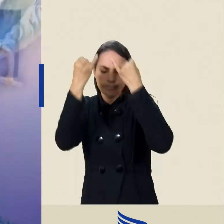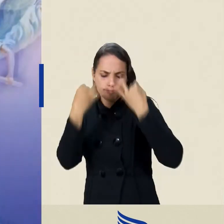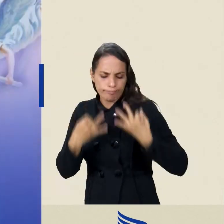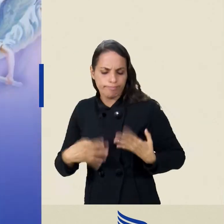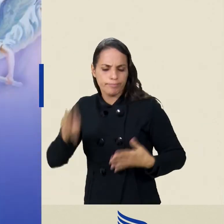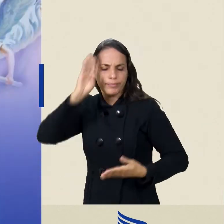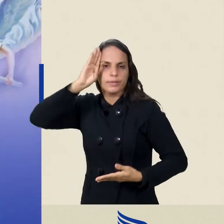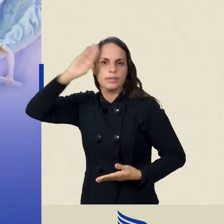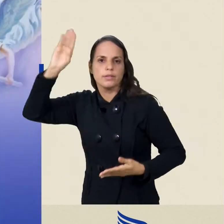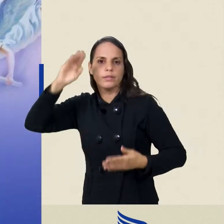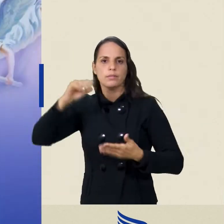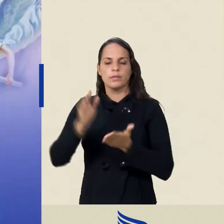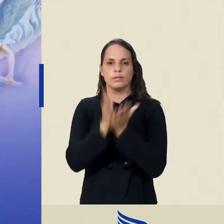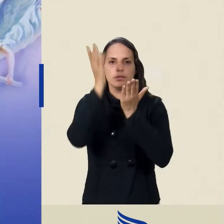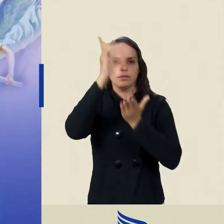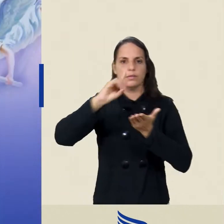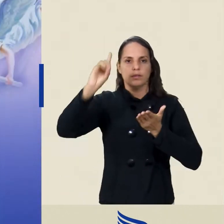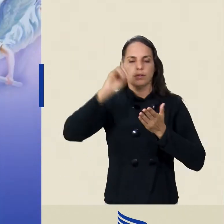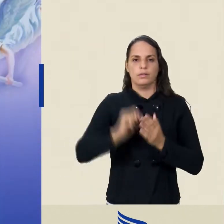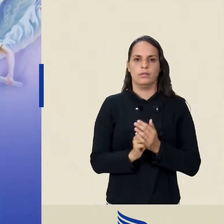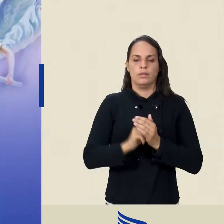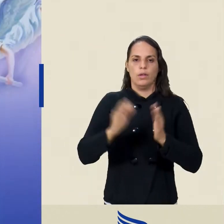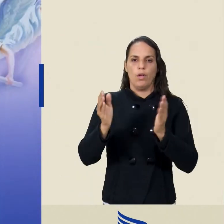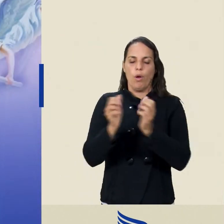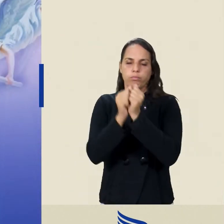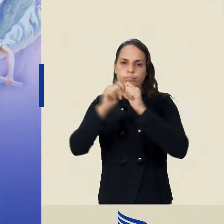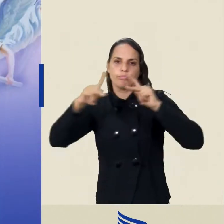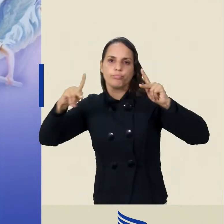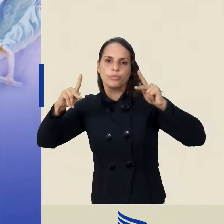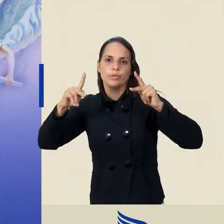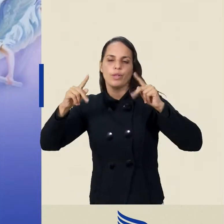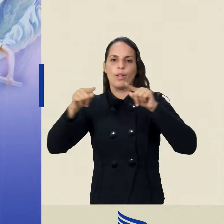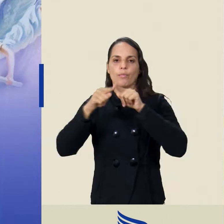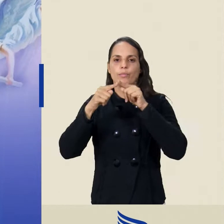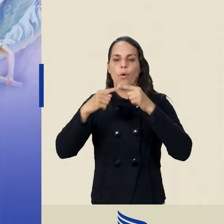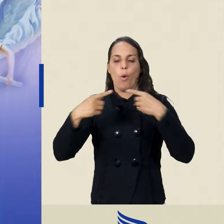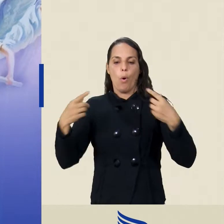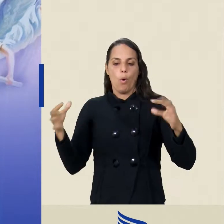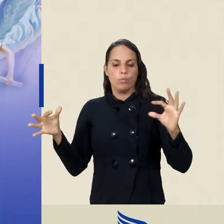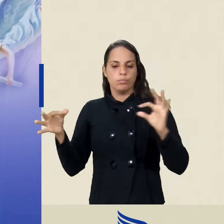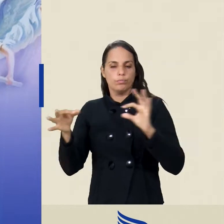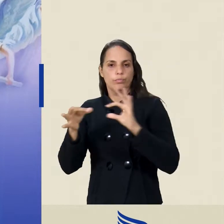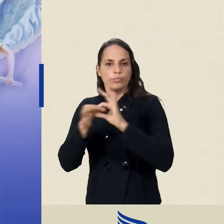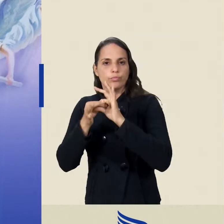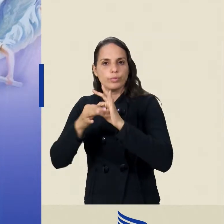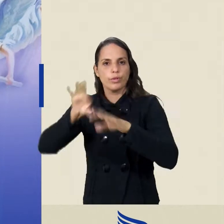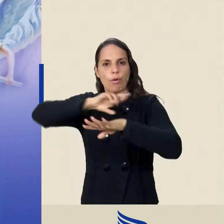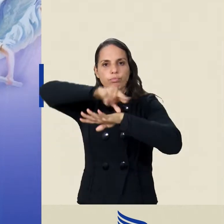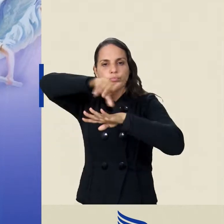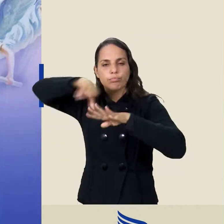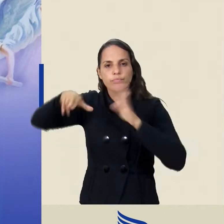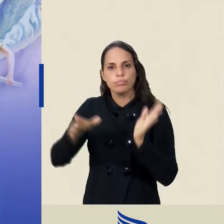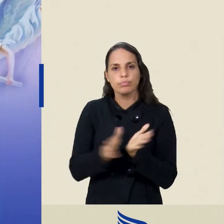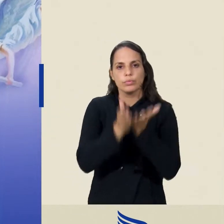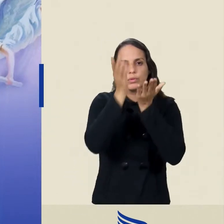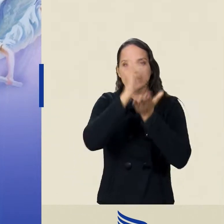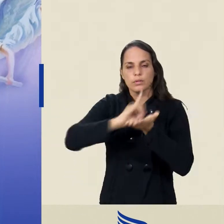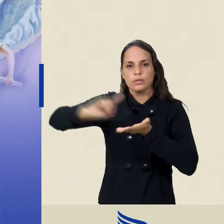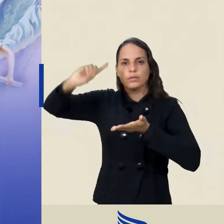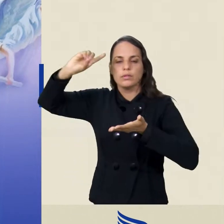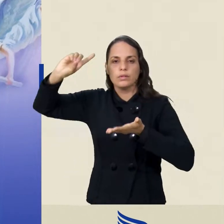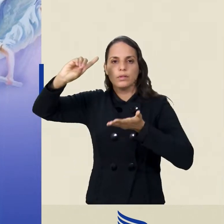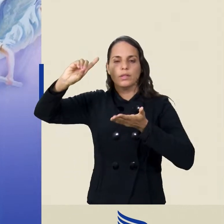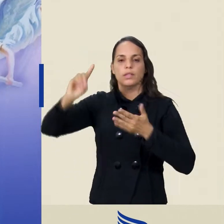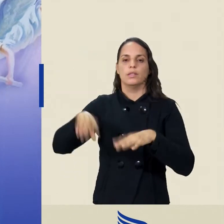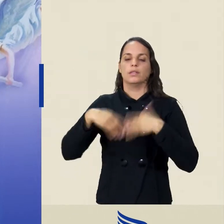Escrituras. No Apocalipse, todos os livros da Bíblia se encontram e se cumprem. Ali está o complemento do livro de